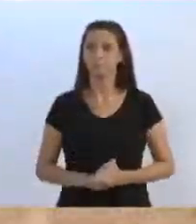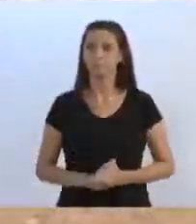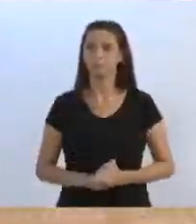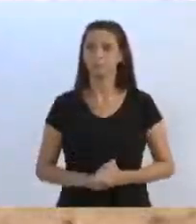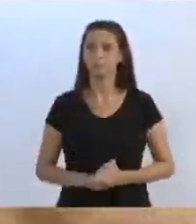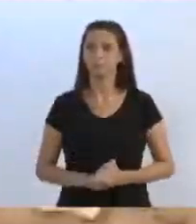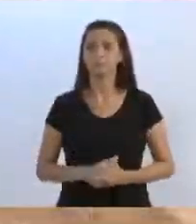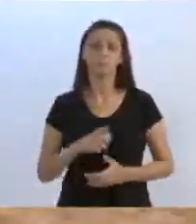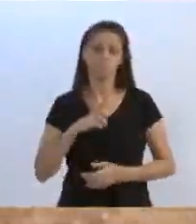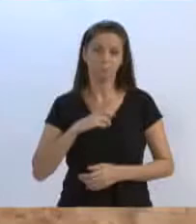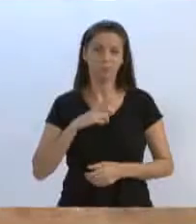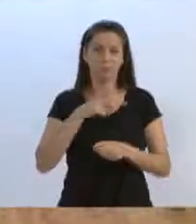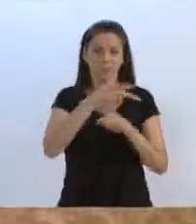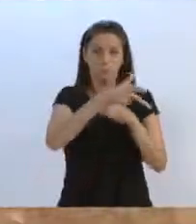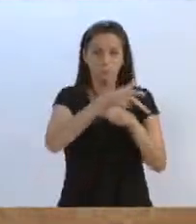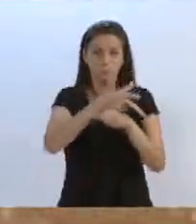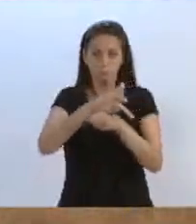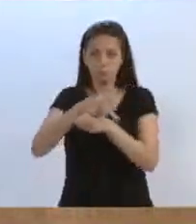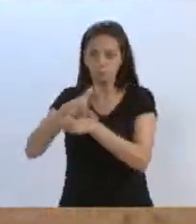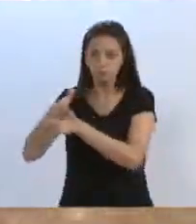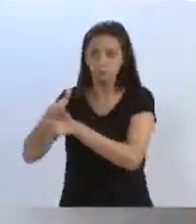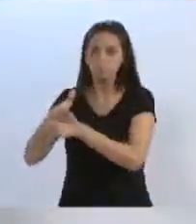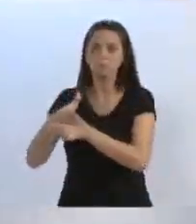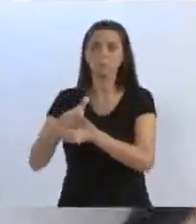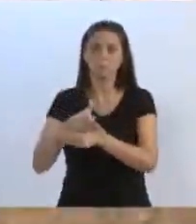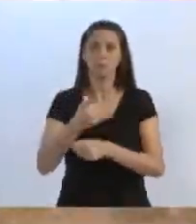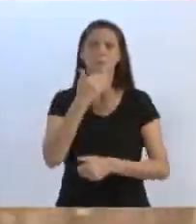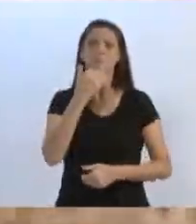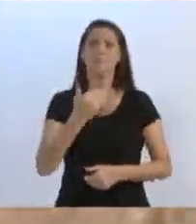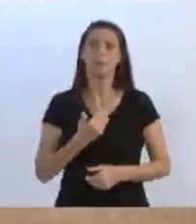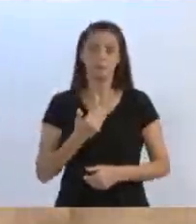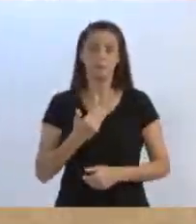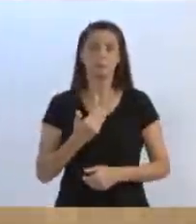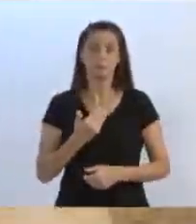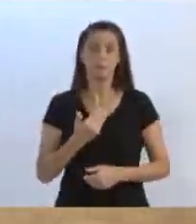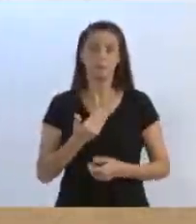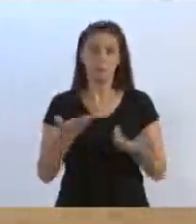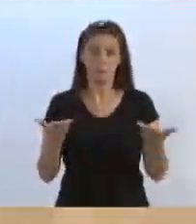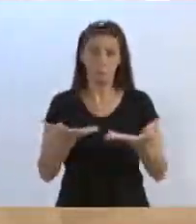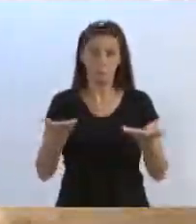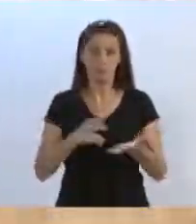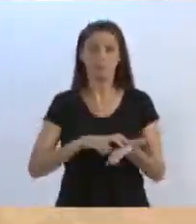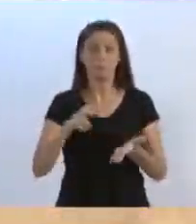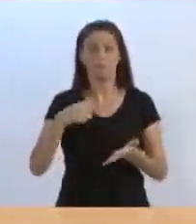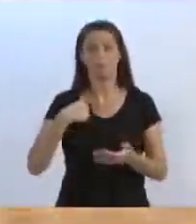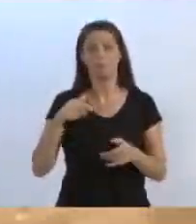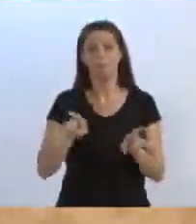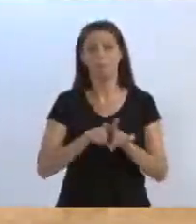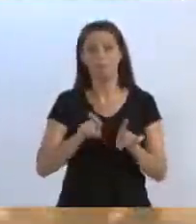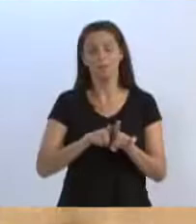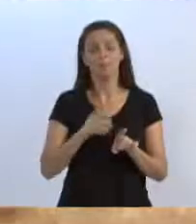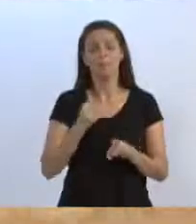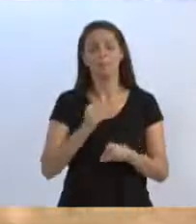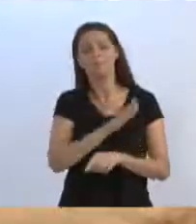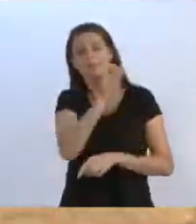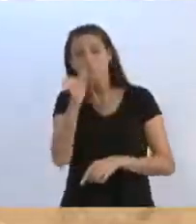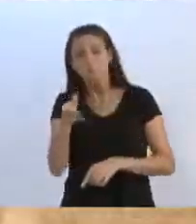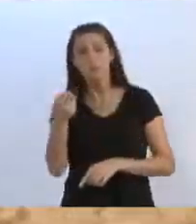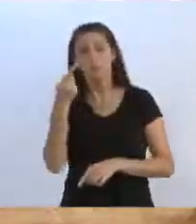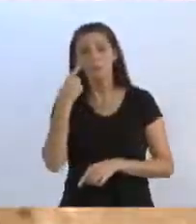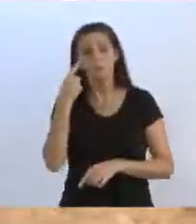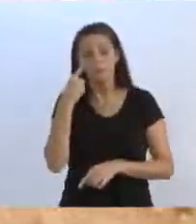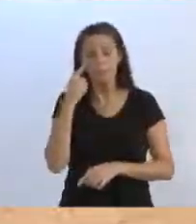imagens e fizemos as solicitações e na manhã de hoje estivemos lá conferindo porque as